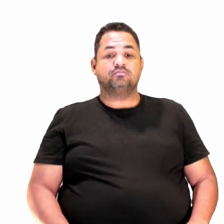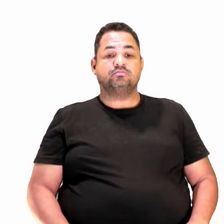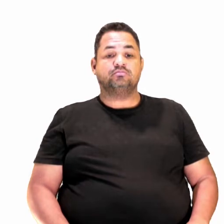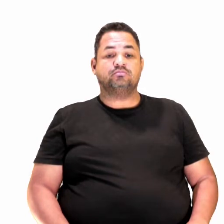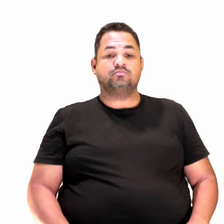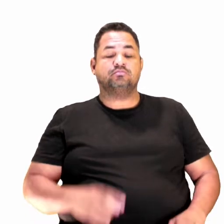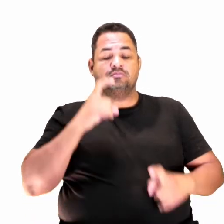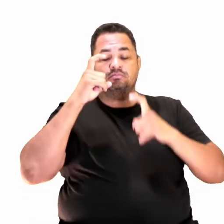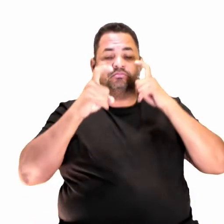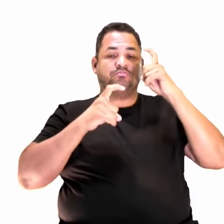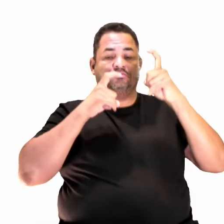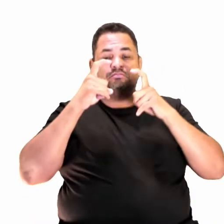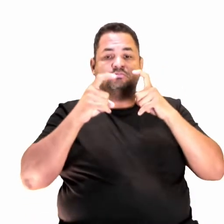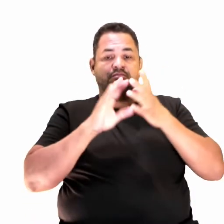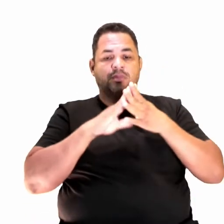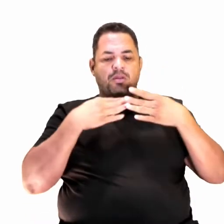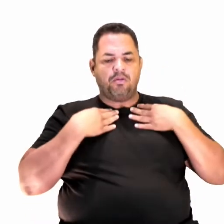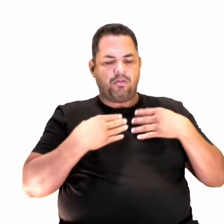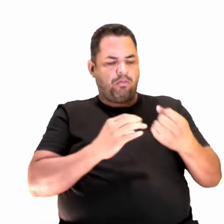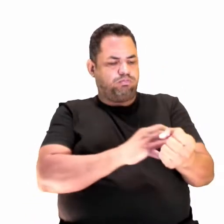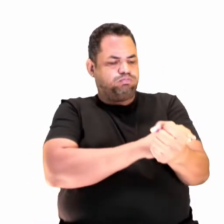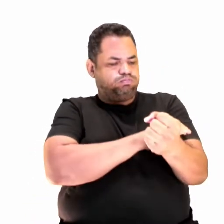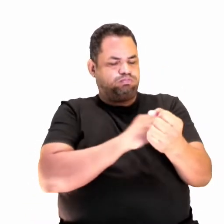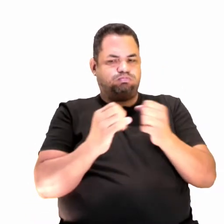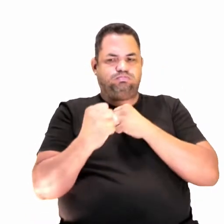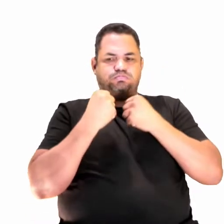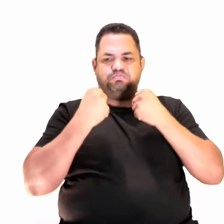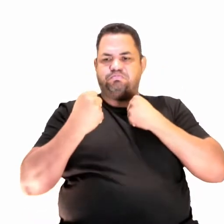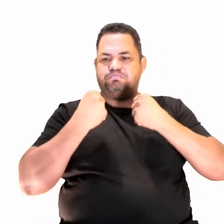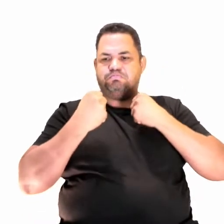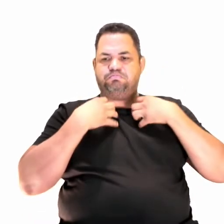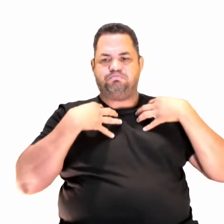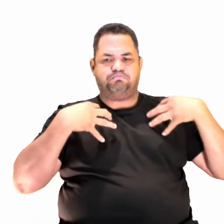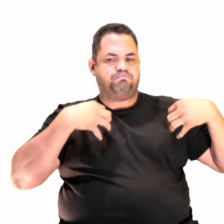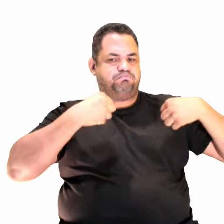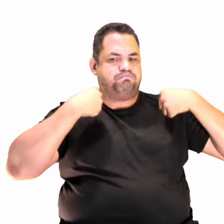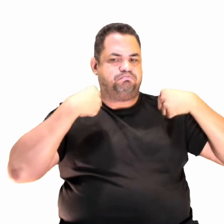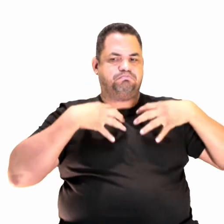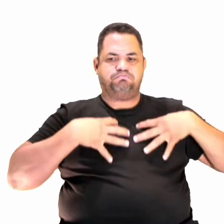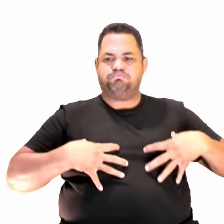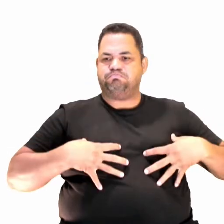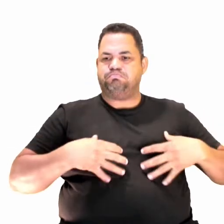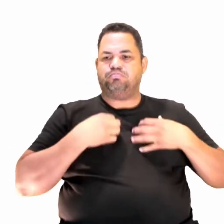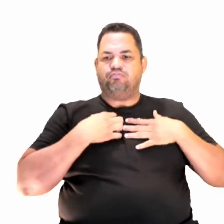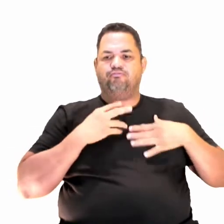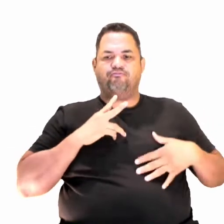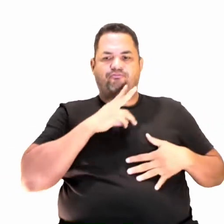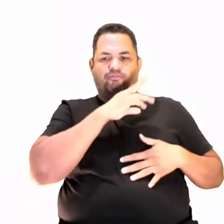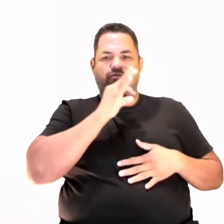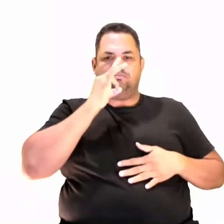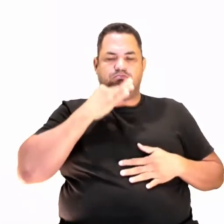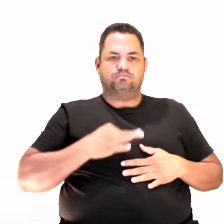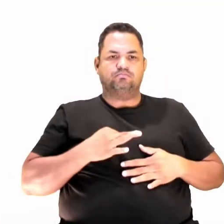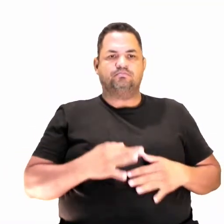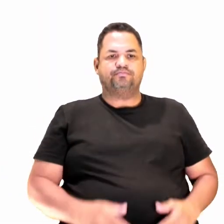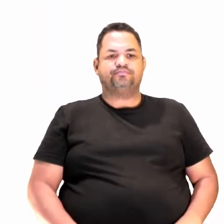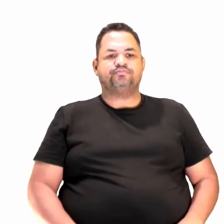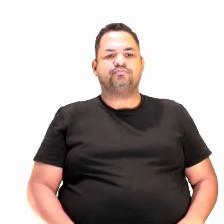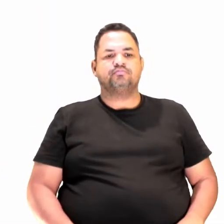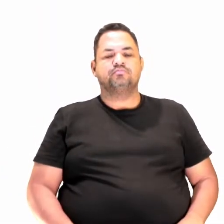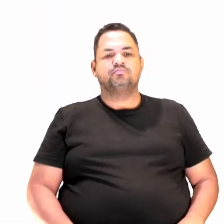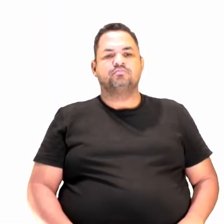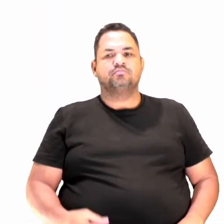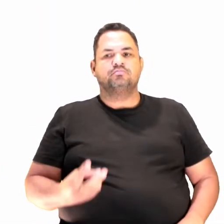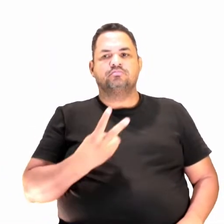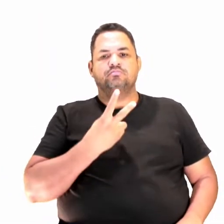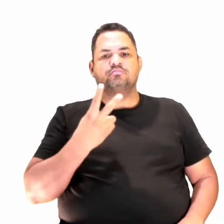dá uma preocupação ali em deixar o corpo musculoso, malhado, enfim, forma. Então, agora a gente vai